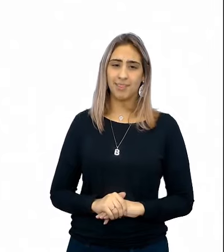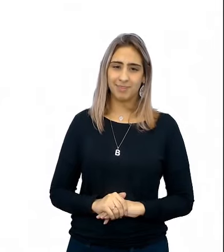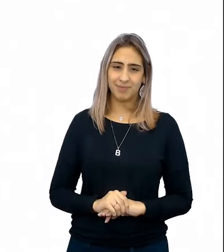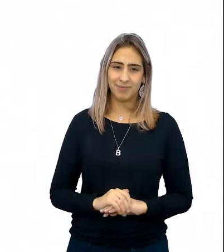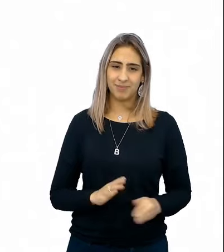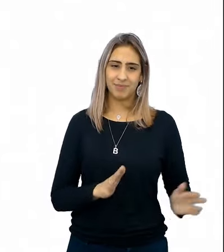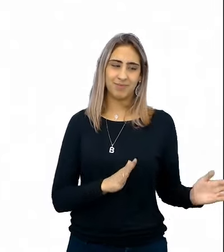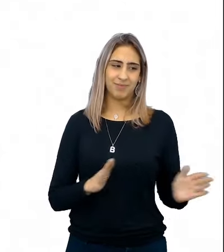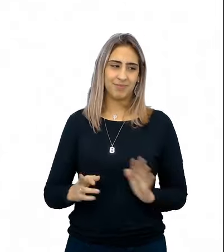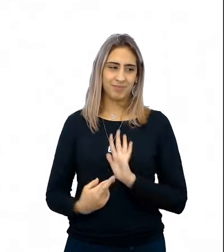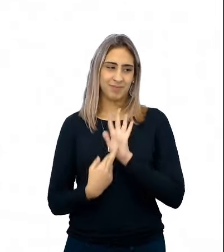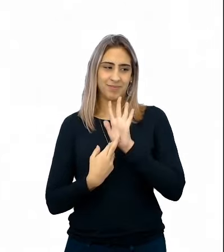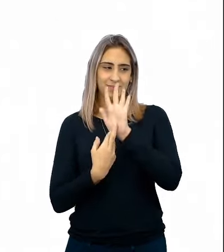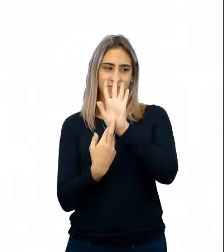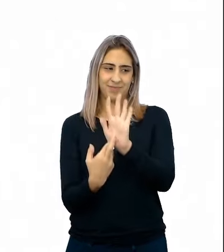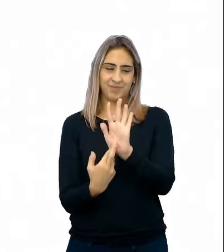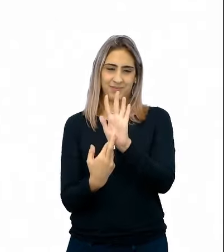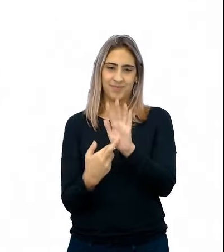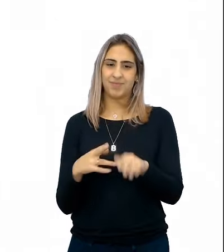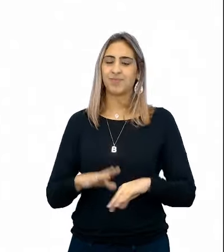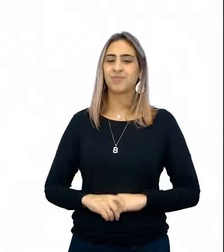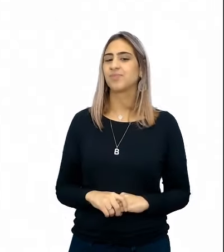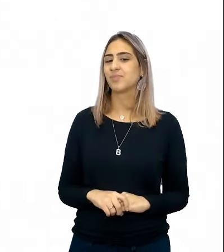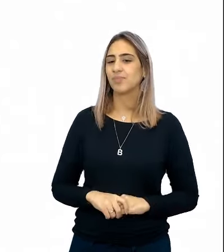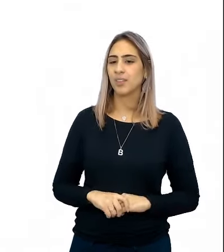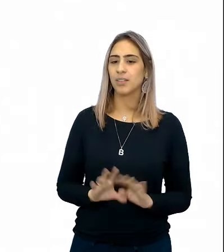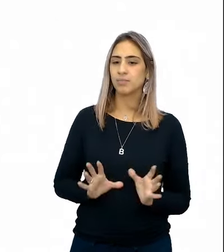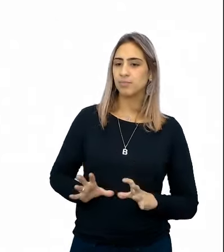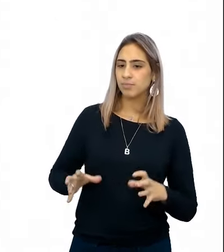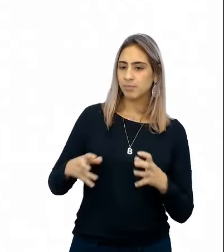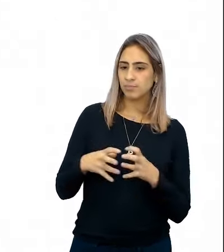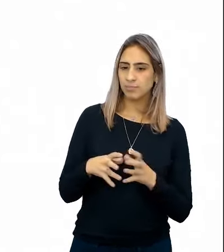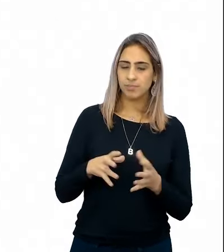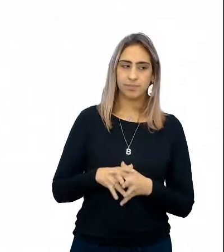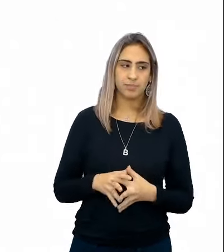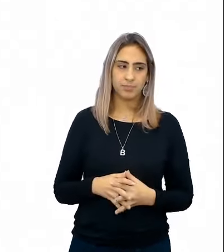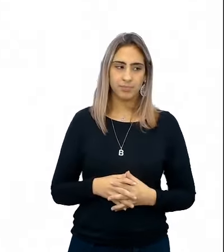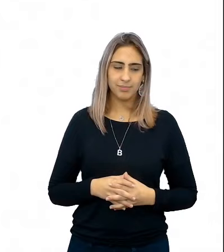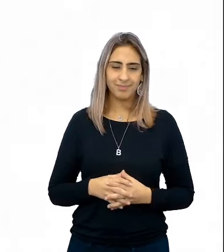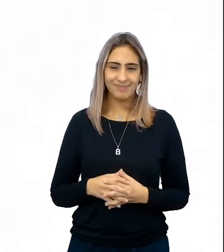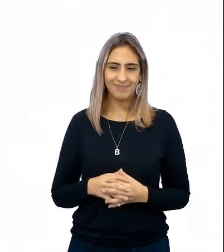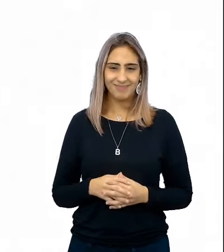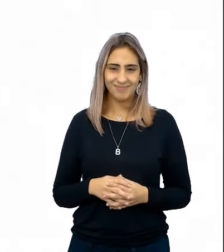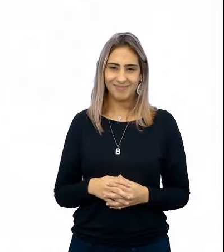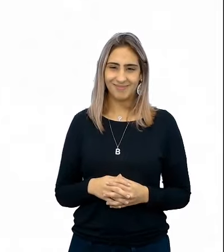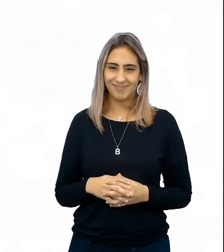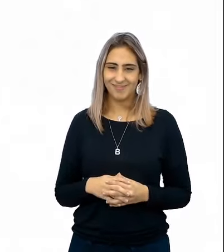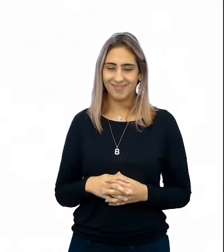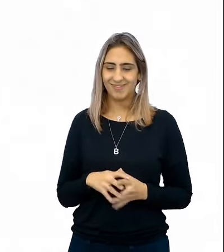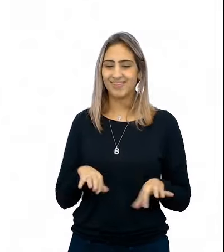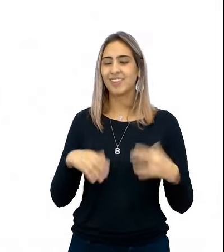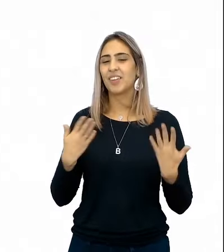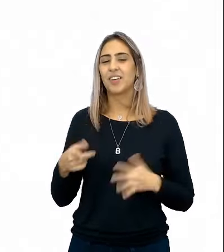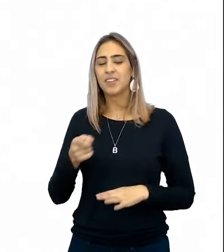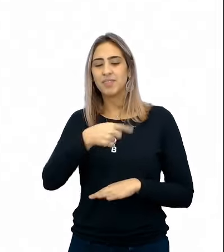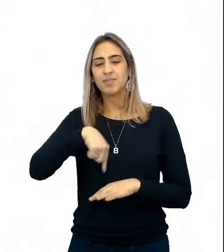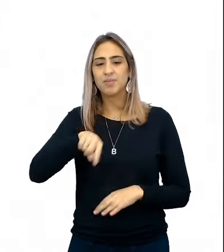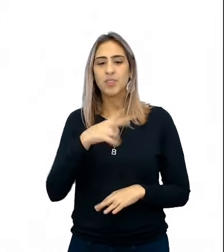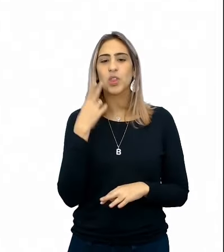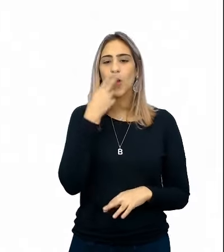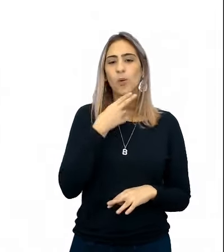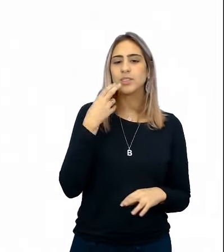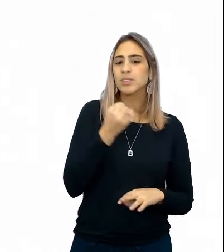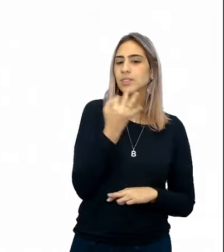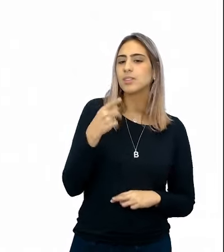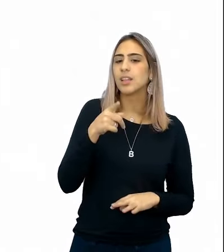linha representa uma unidade. E para responder a pergunta, quantos doces Thaís